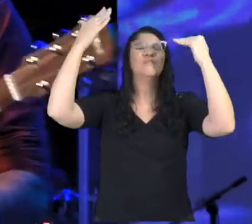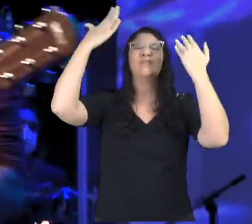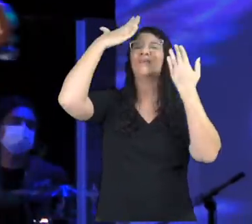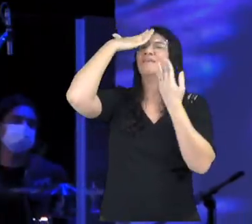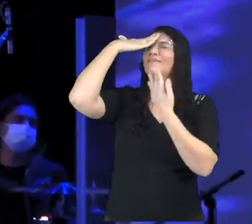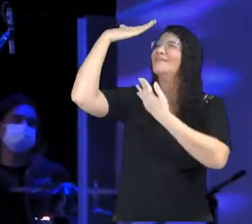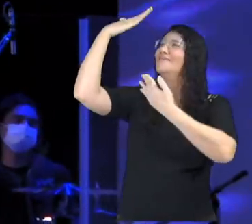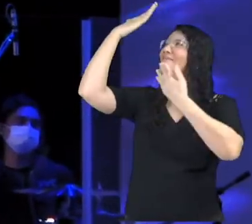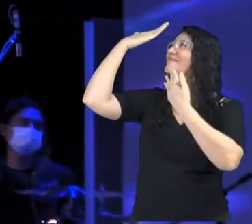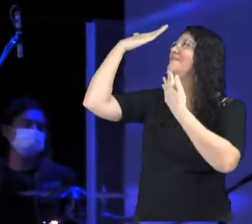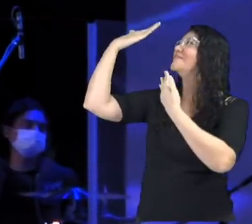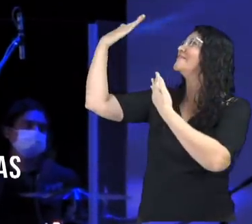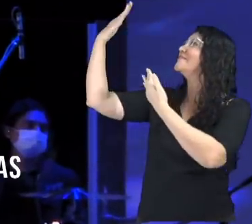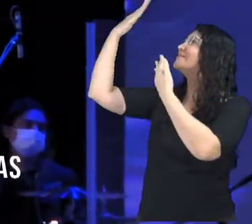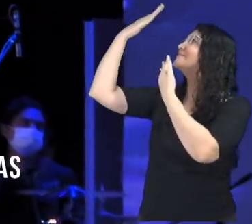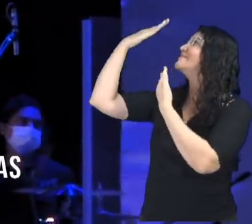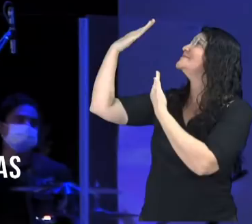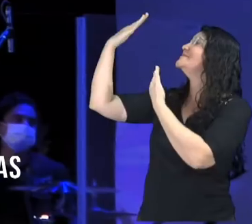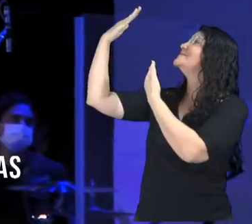e